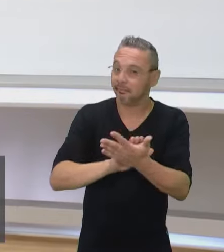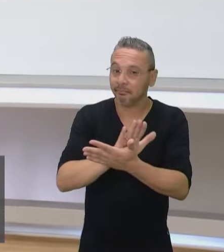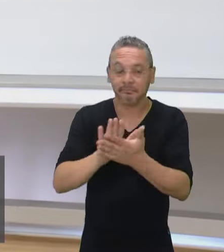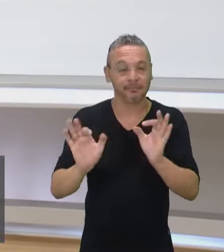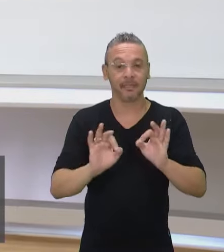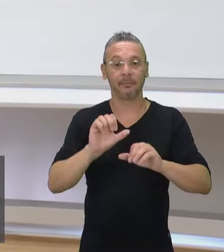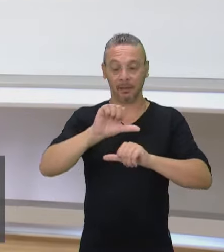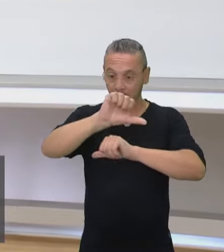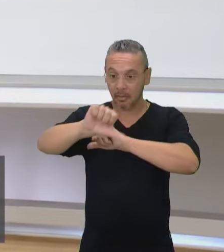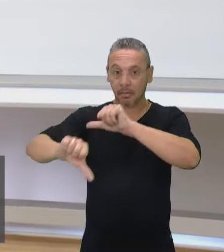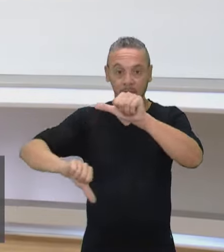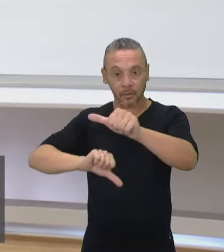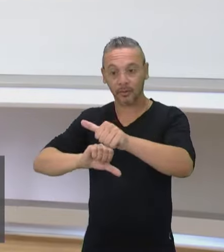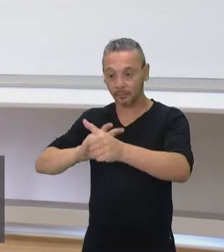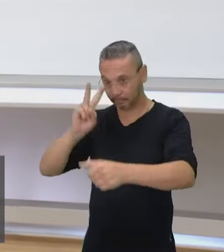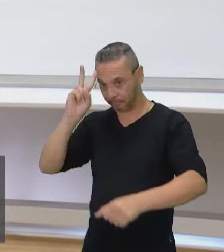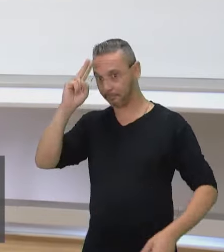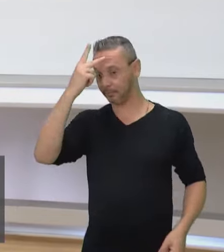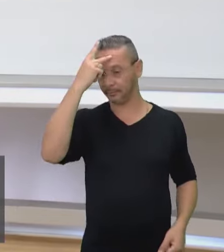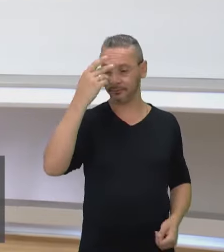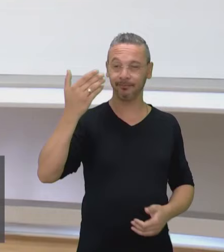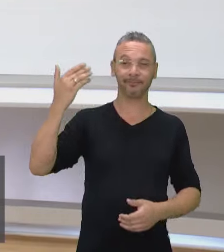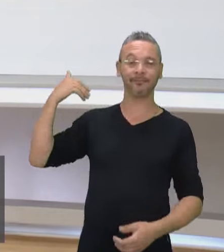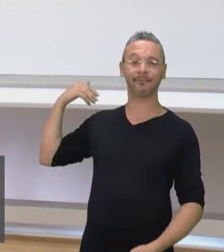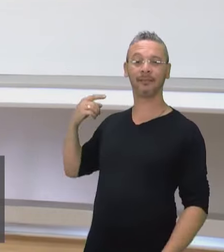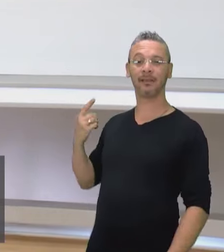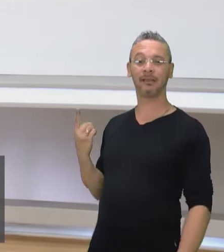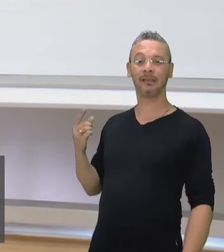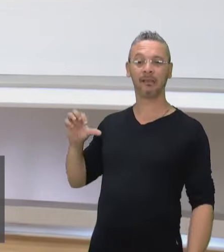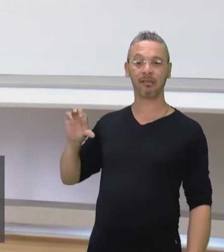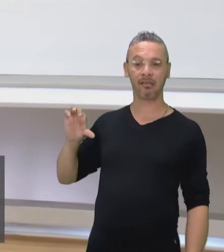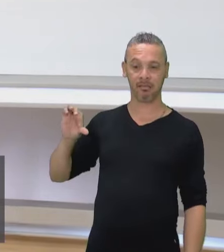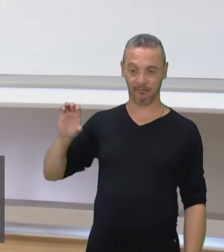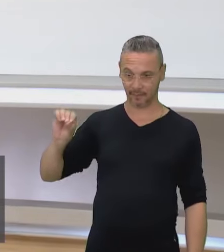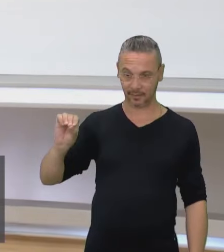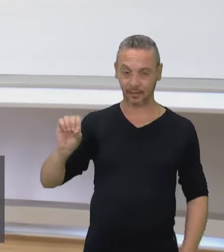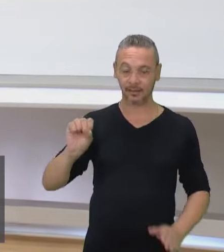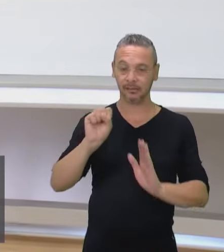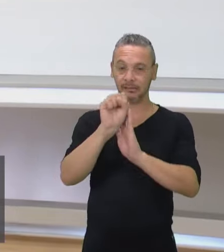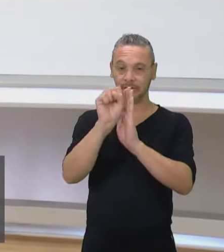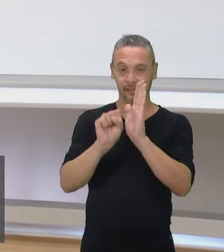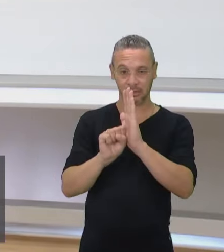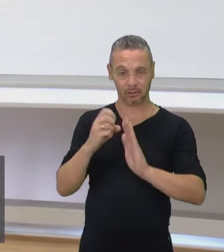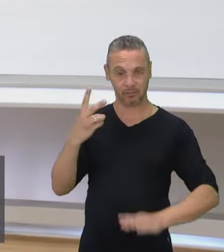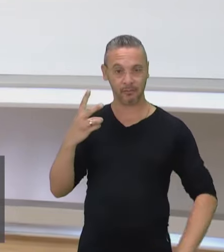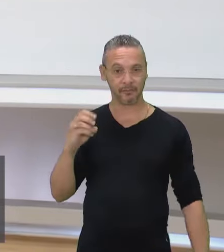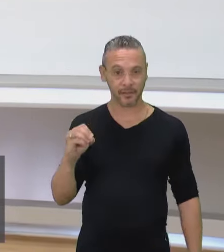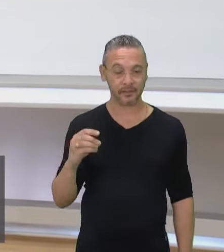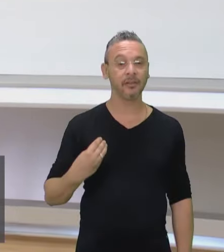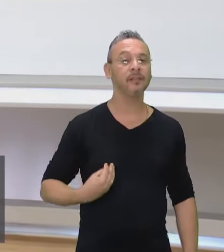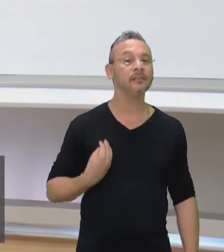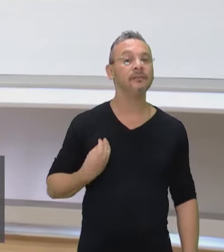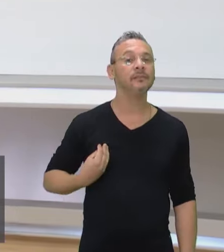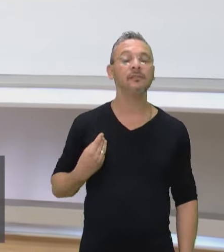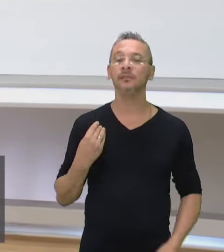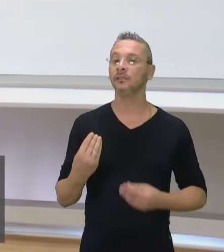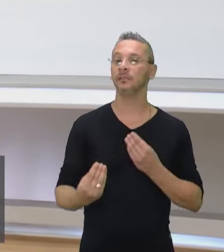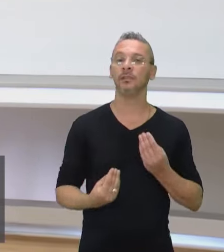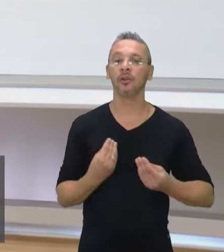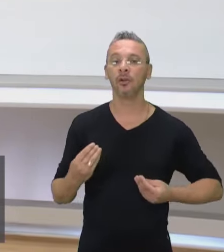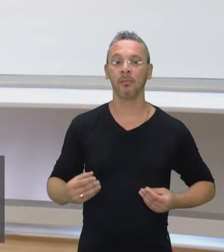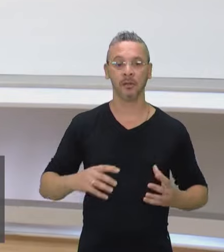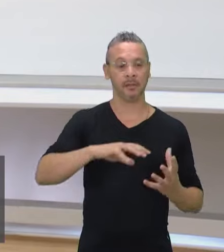uma grande revolução. Então, até a década de 90 do século 20, né? Nós vivemos aí o